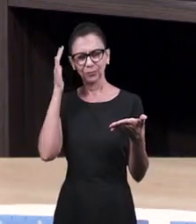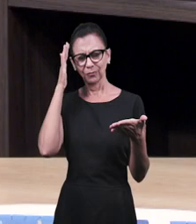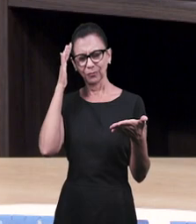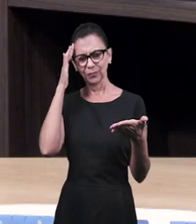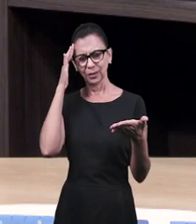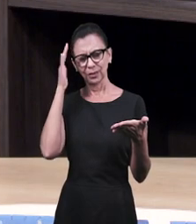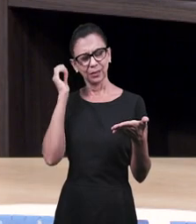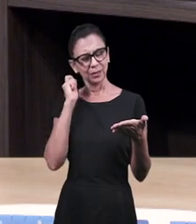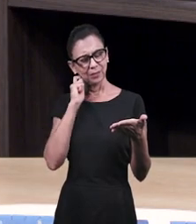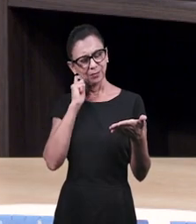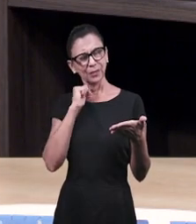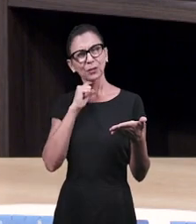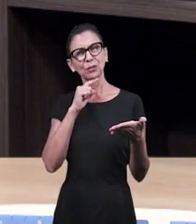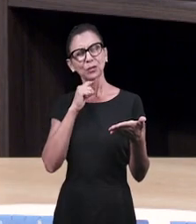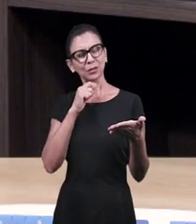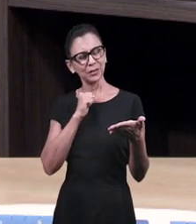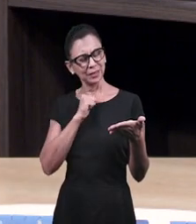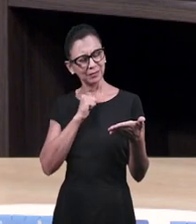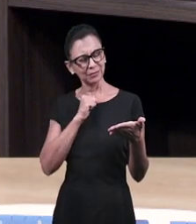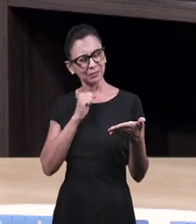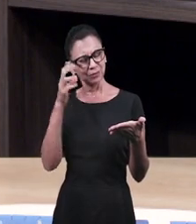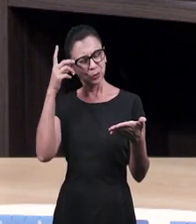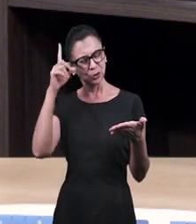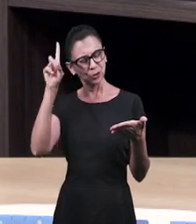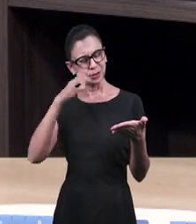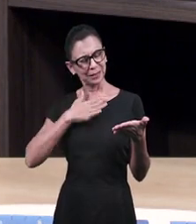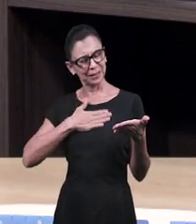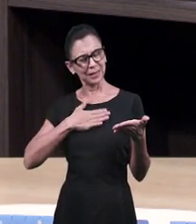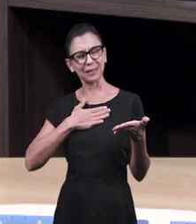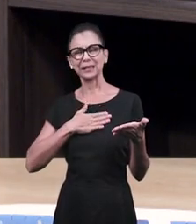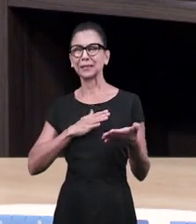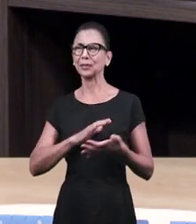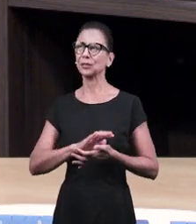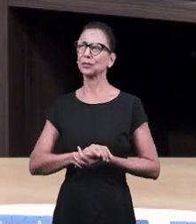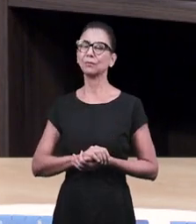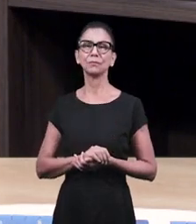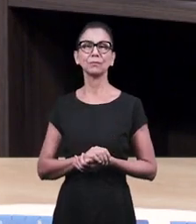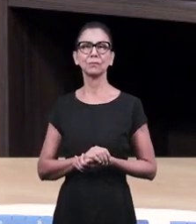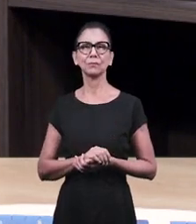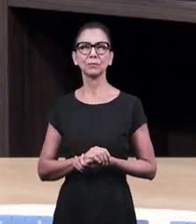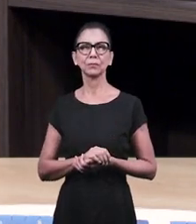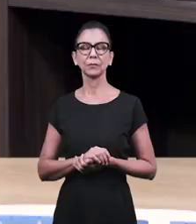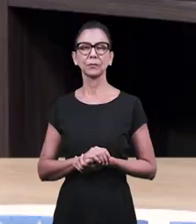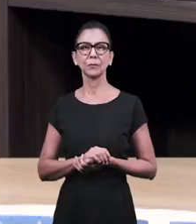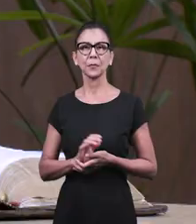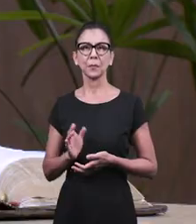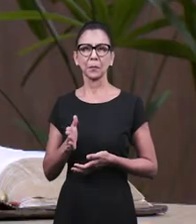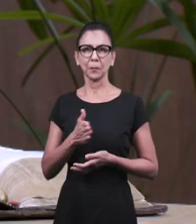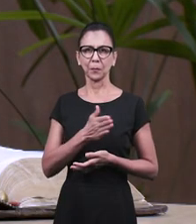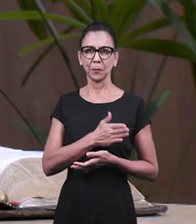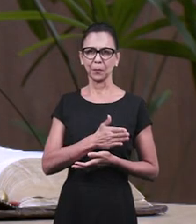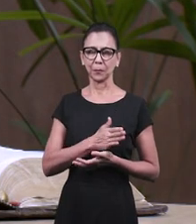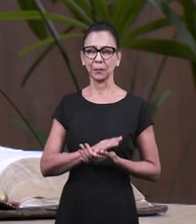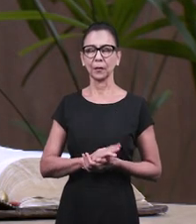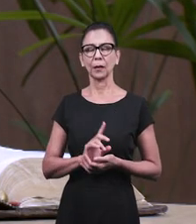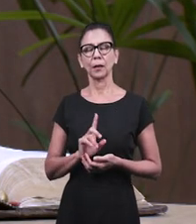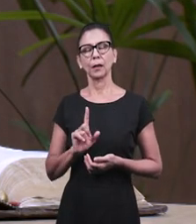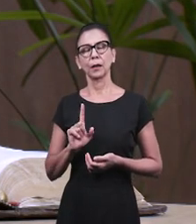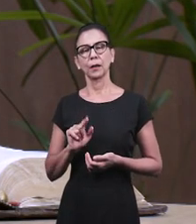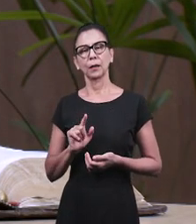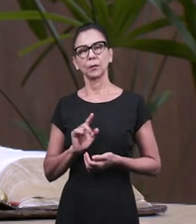entendimentos diversos em relação ao dia de descanso. Quais são esses entendimentos? Bom,